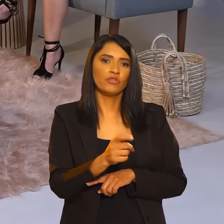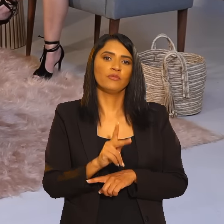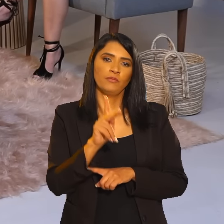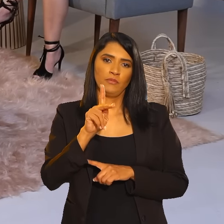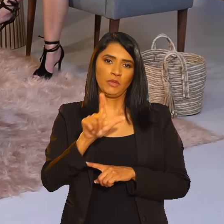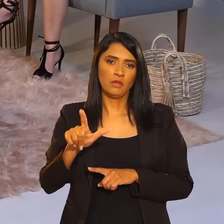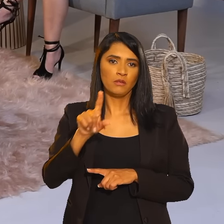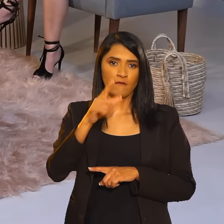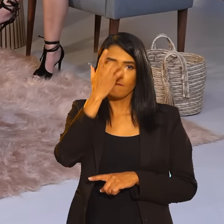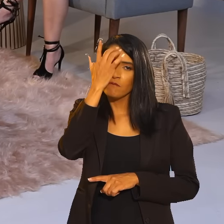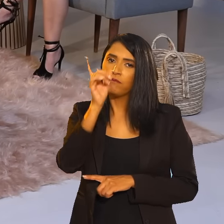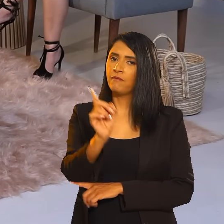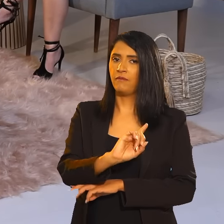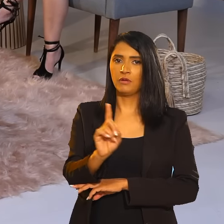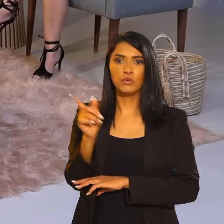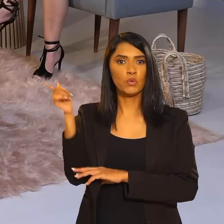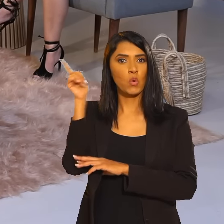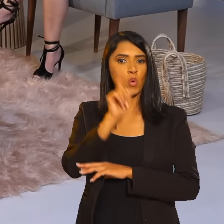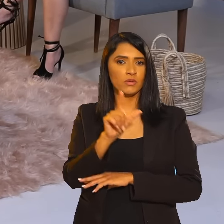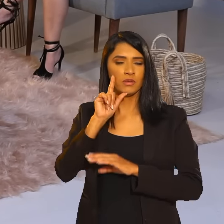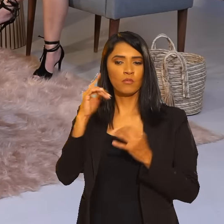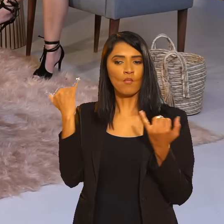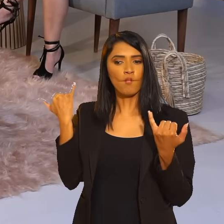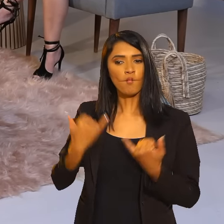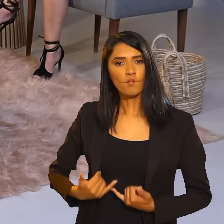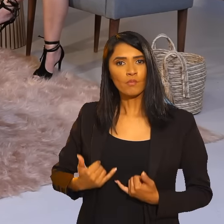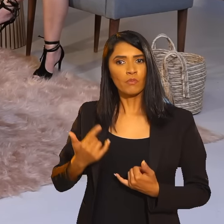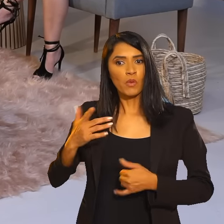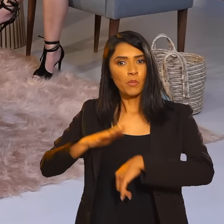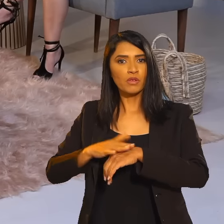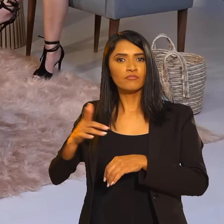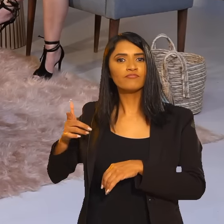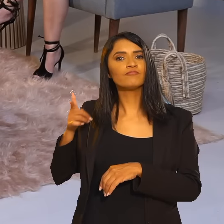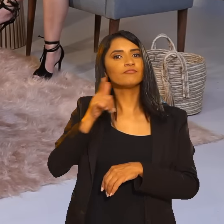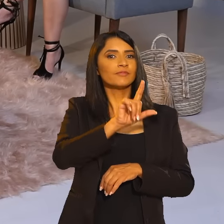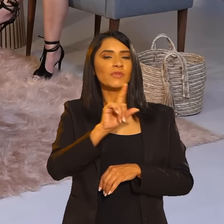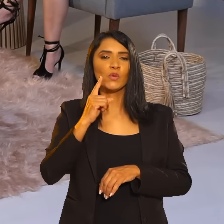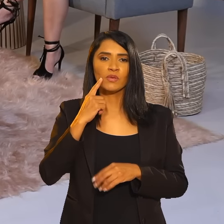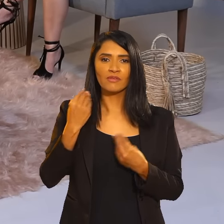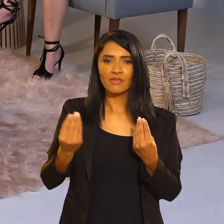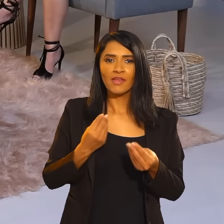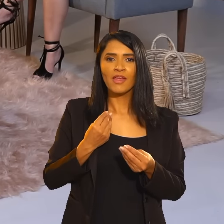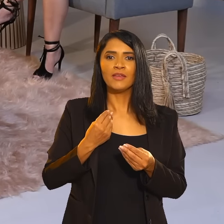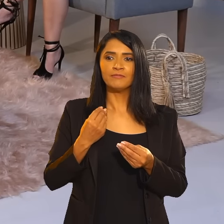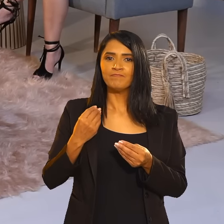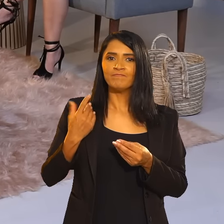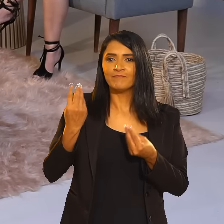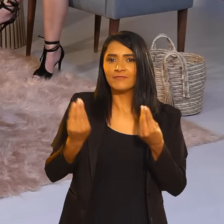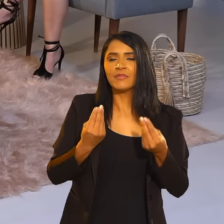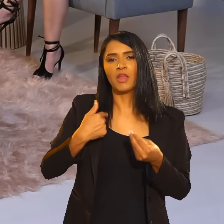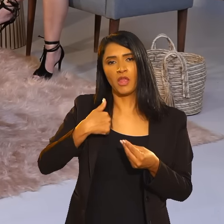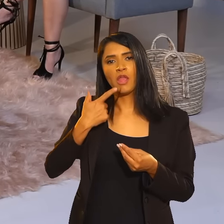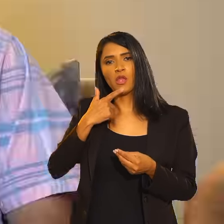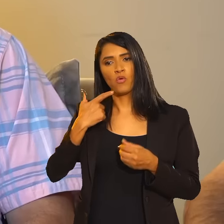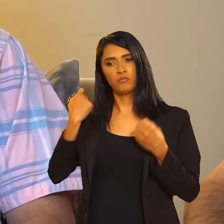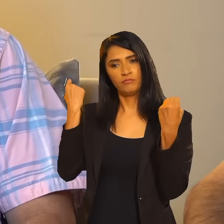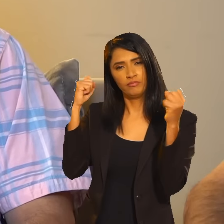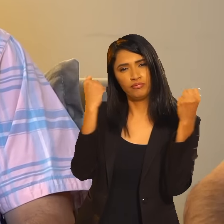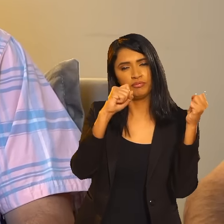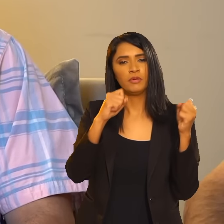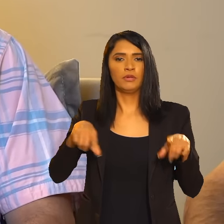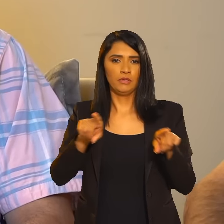é uma coisa fácil a gente conseguir essa vitória. Mas quando a gente consegue essas façanhas, né, eu através